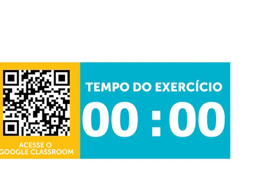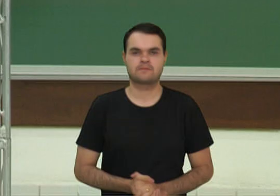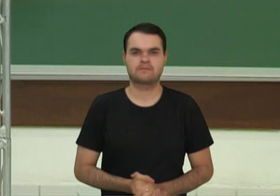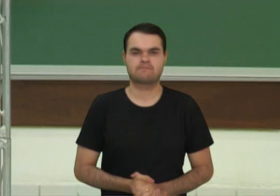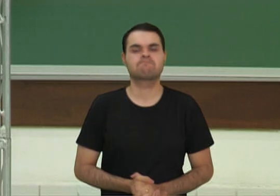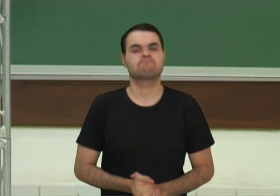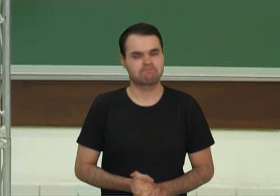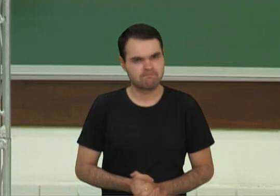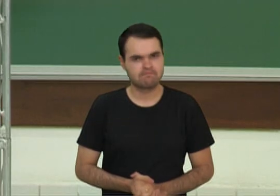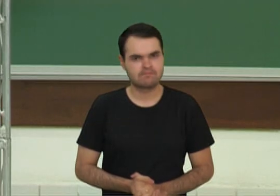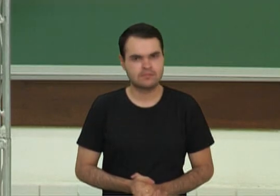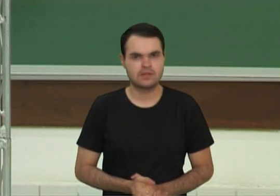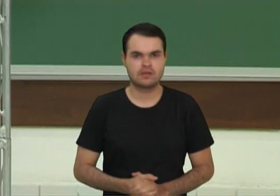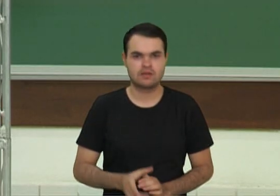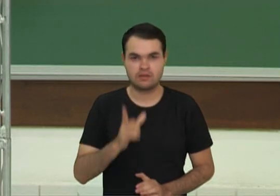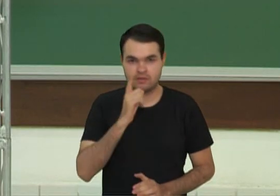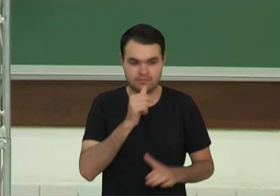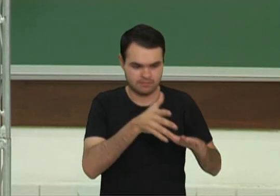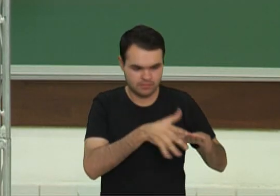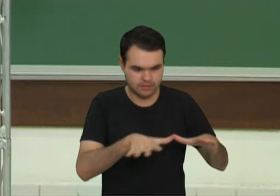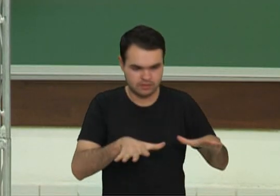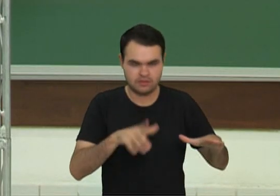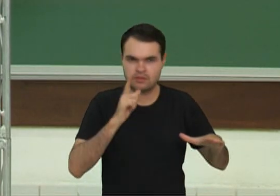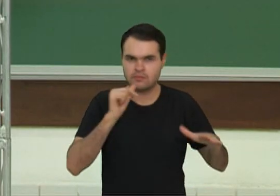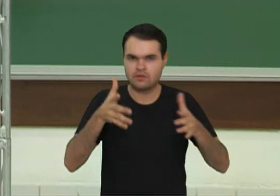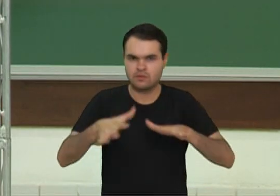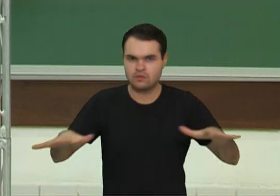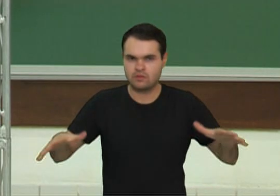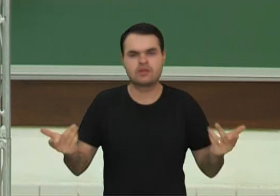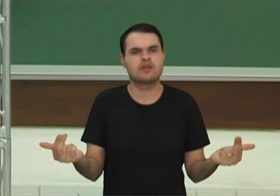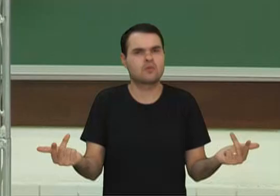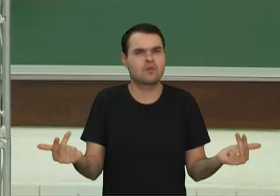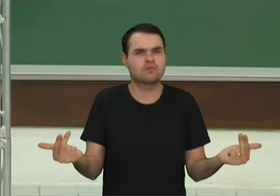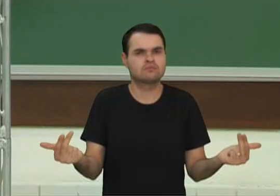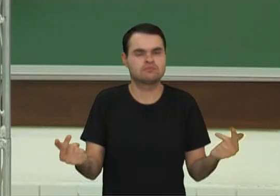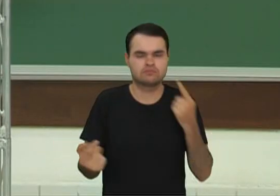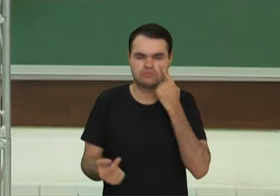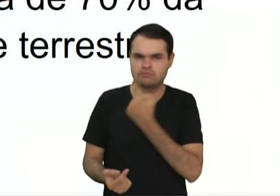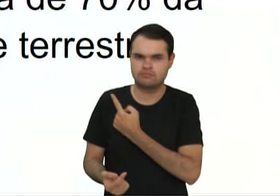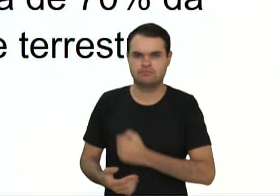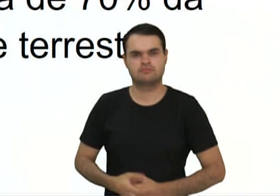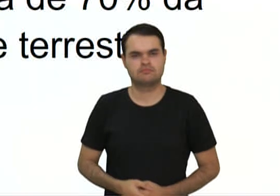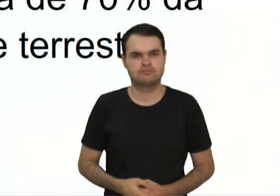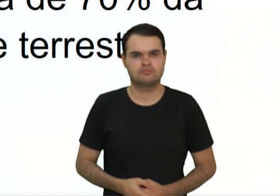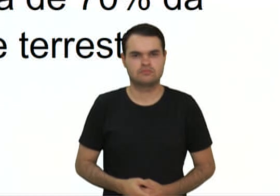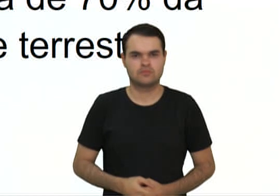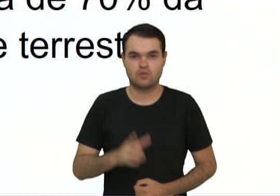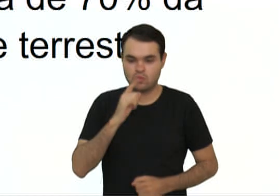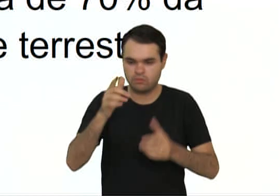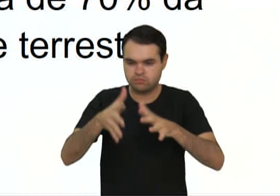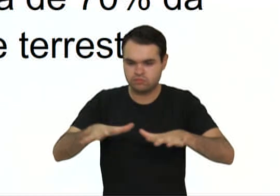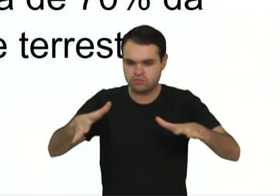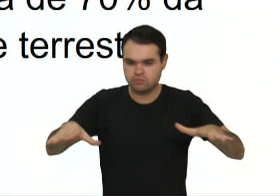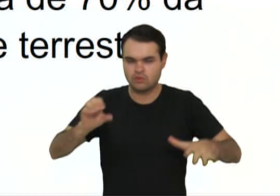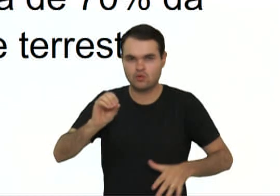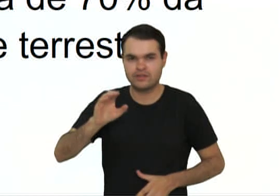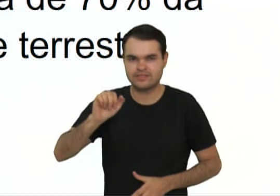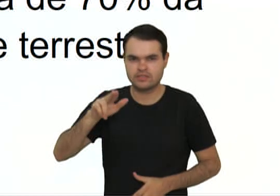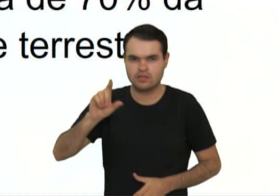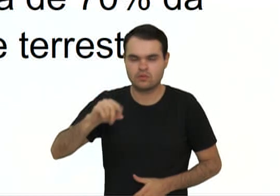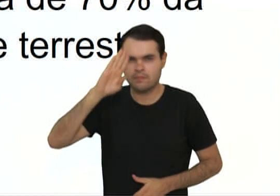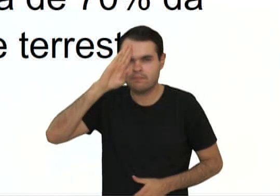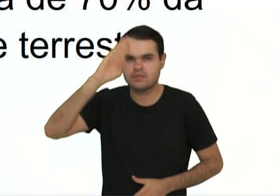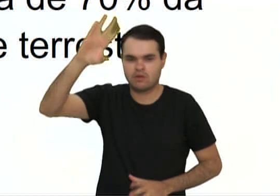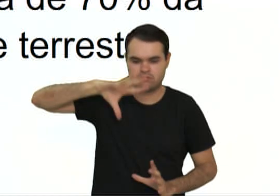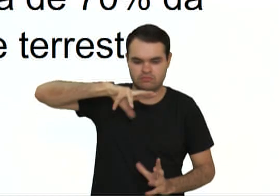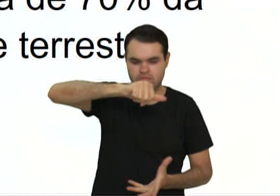Muito bem, mares e oceanos. É a mesma coisa ou não é? Dá uma olhada ali, ó. Oceano é o componente principal da superfície da